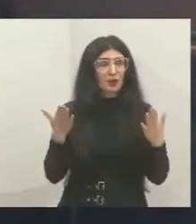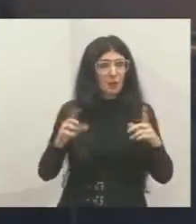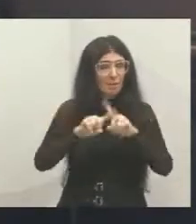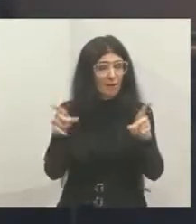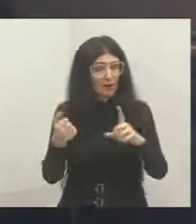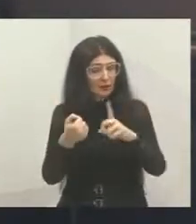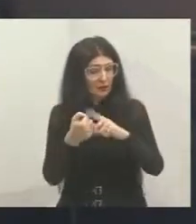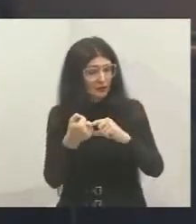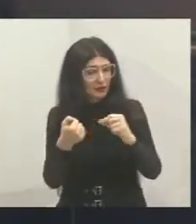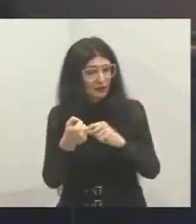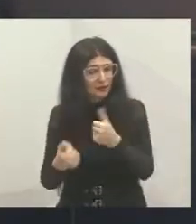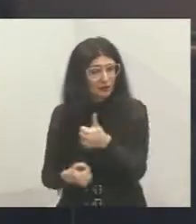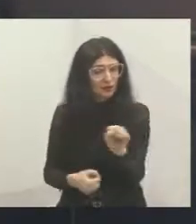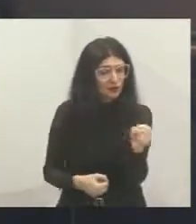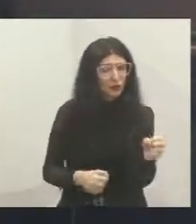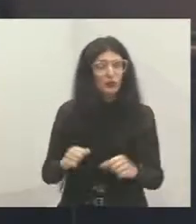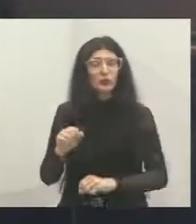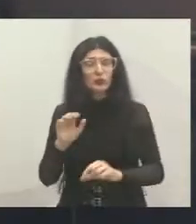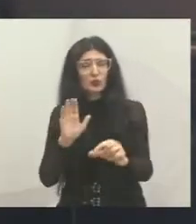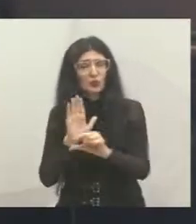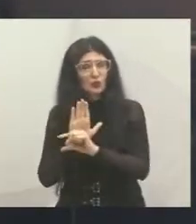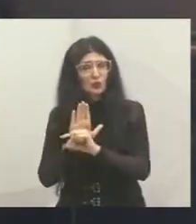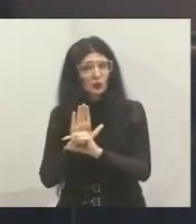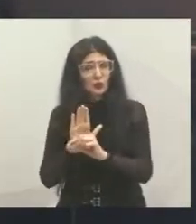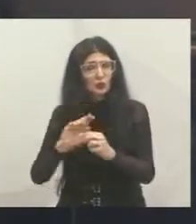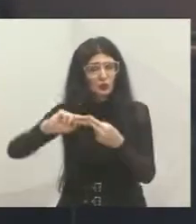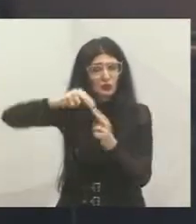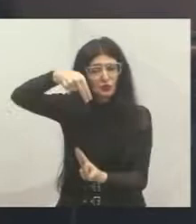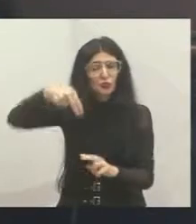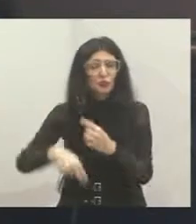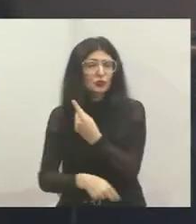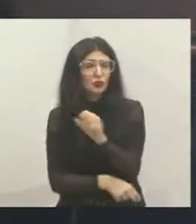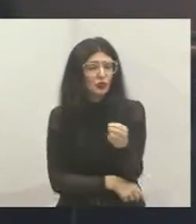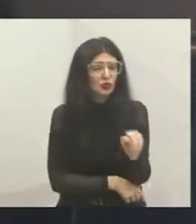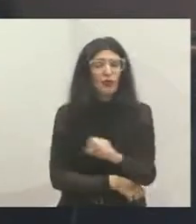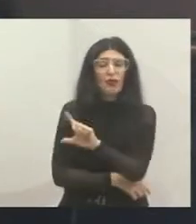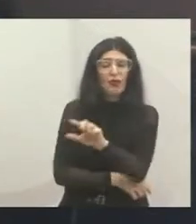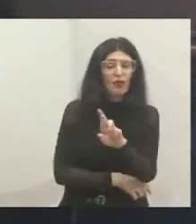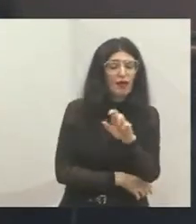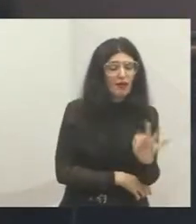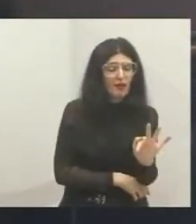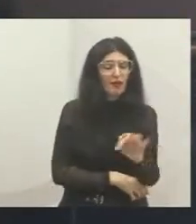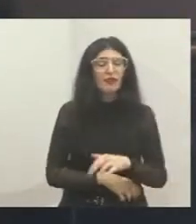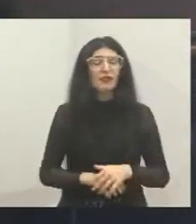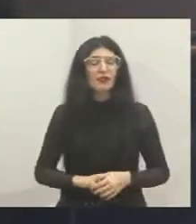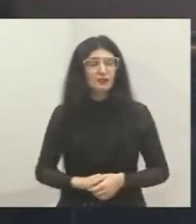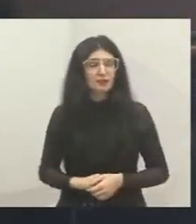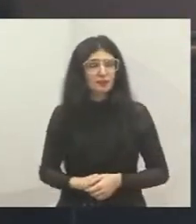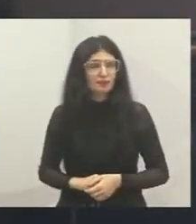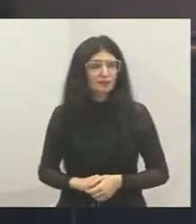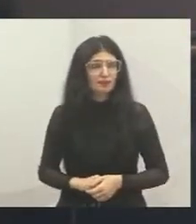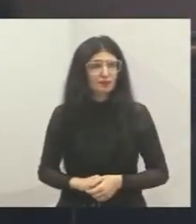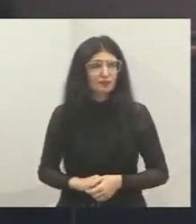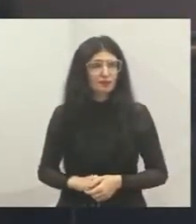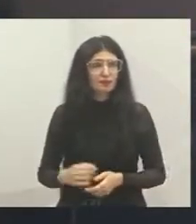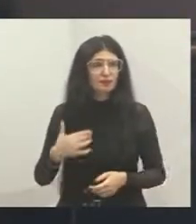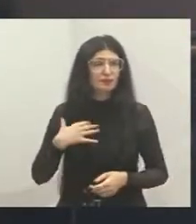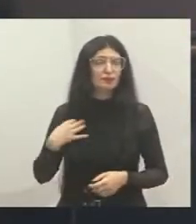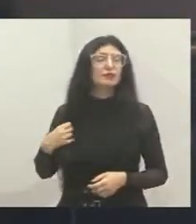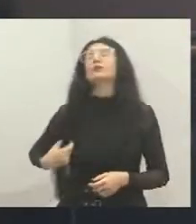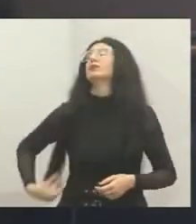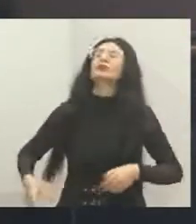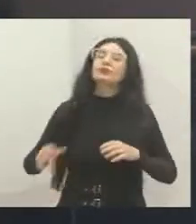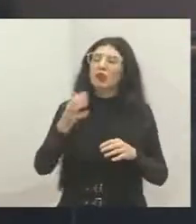artigo 18, o inciso 1º do artigo 18 da LRF diz que terá que ser